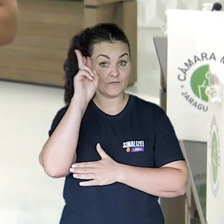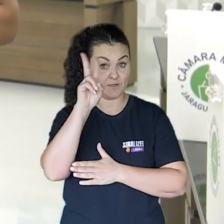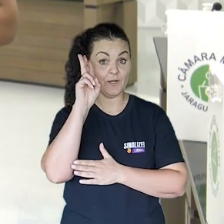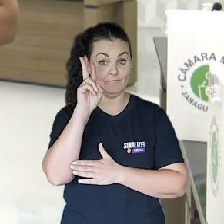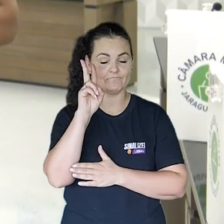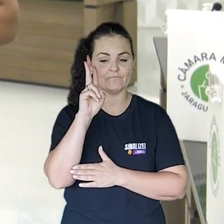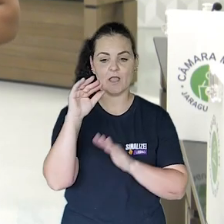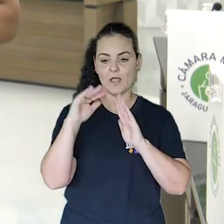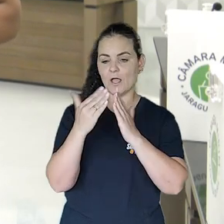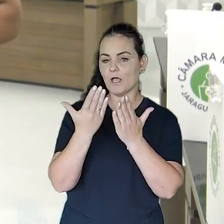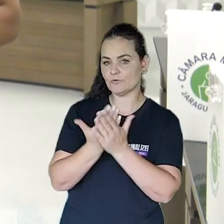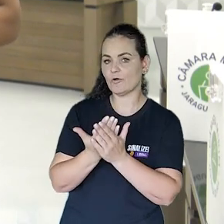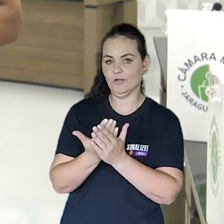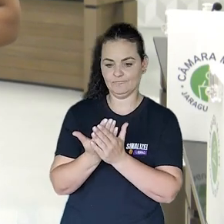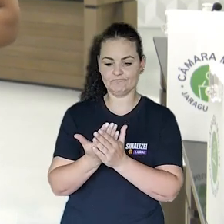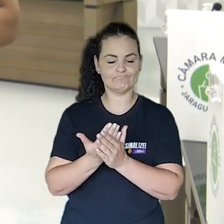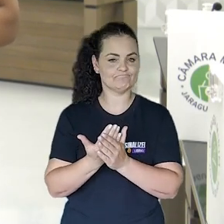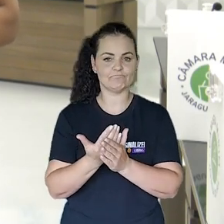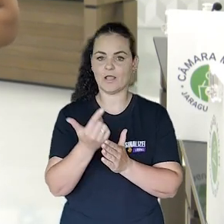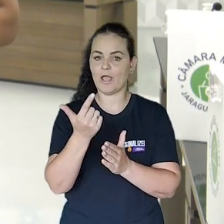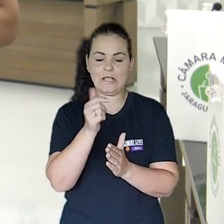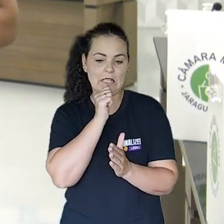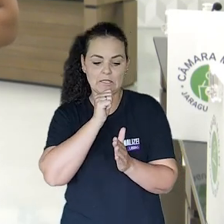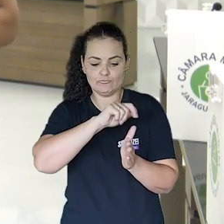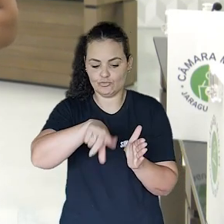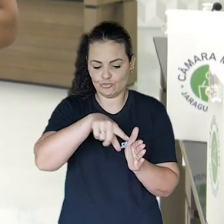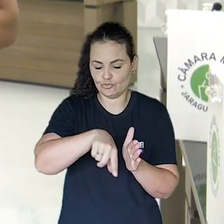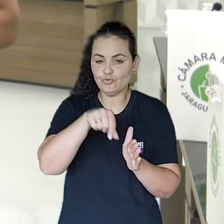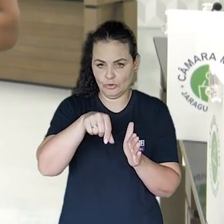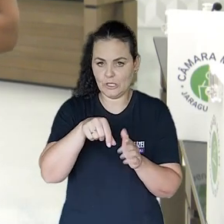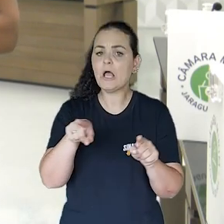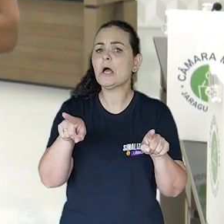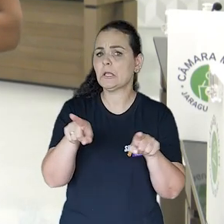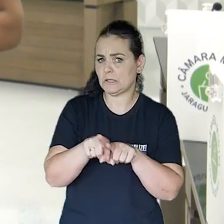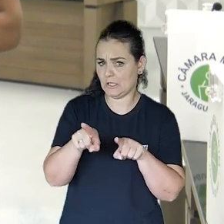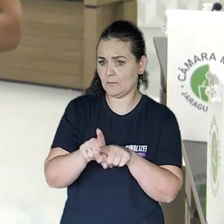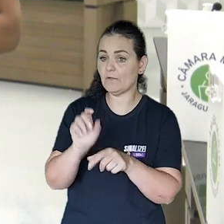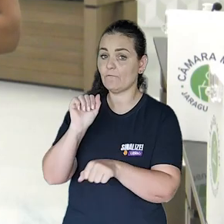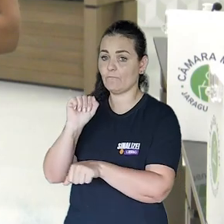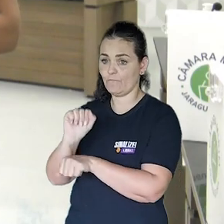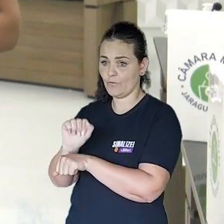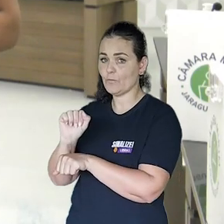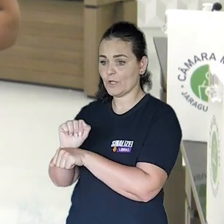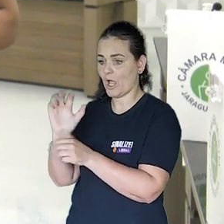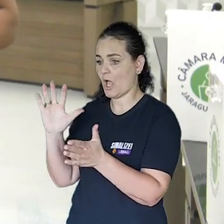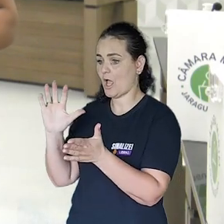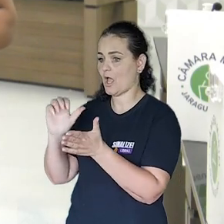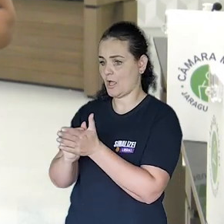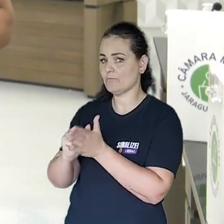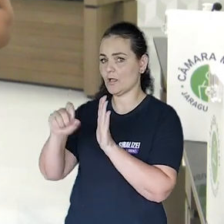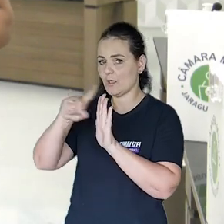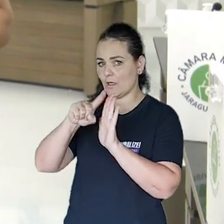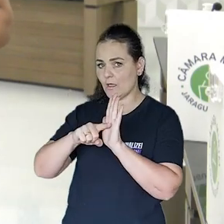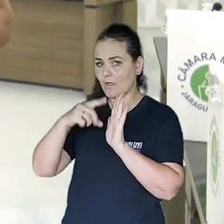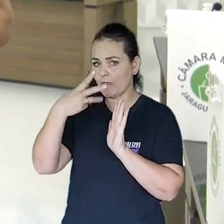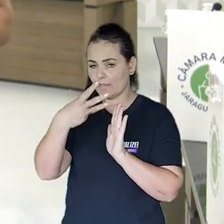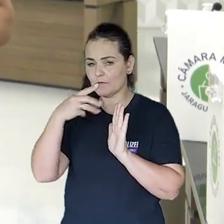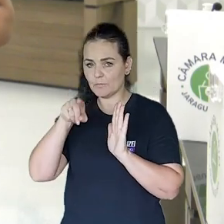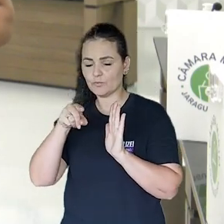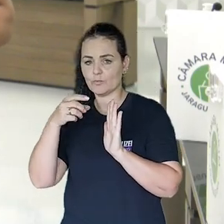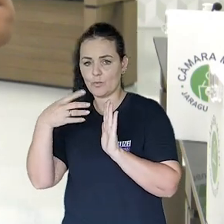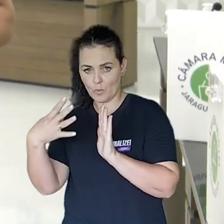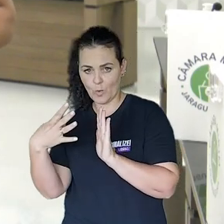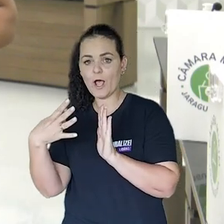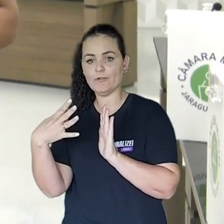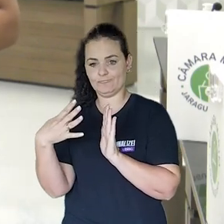item 3.4 do edital com regulamento para o processo de inscrição. Muito bem. E nesse momento, então, nós vamos proceder